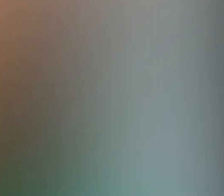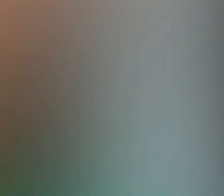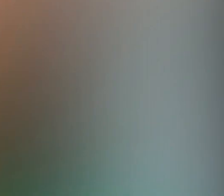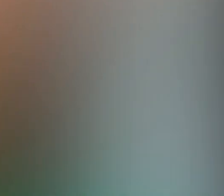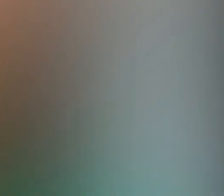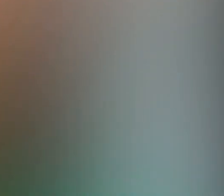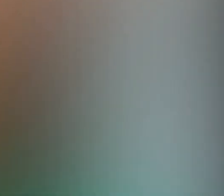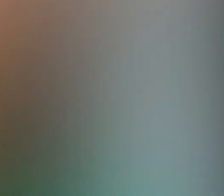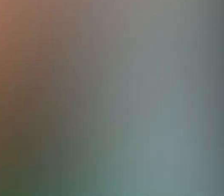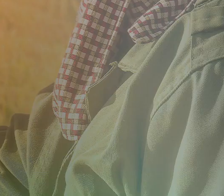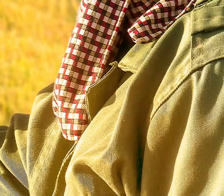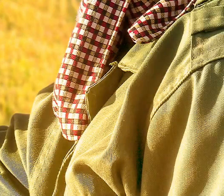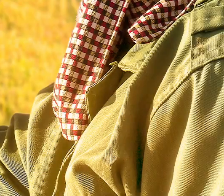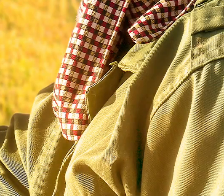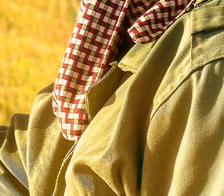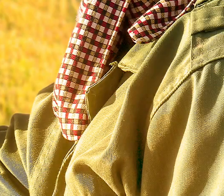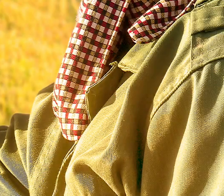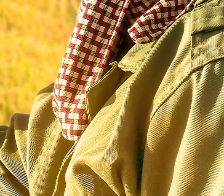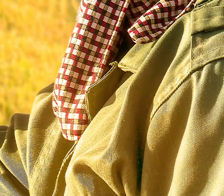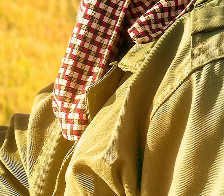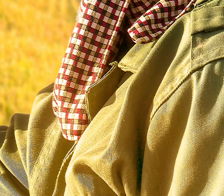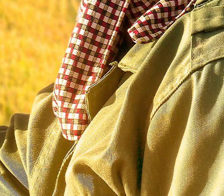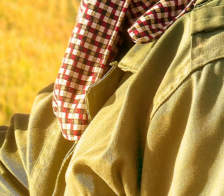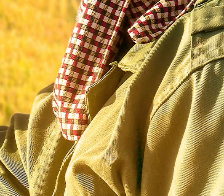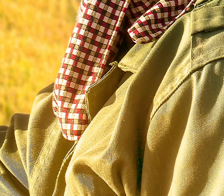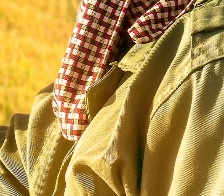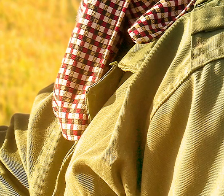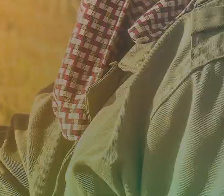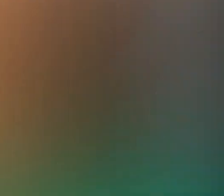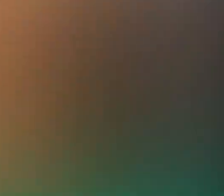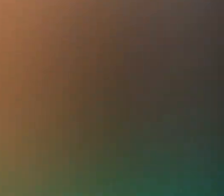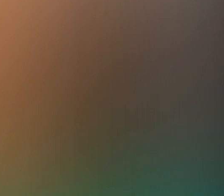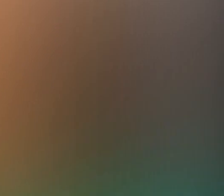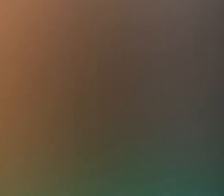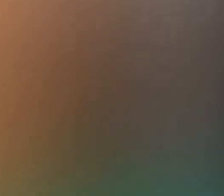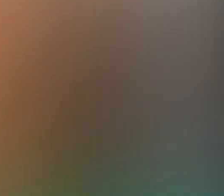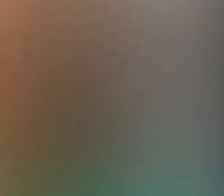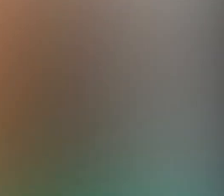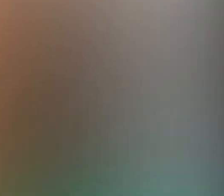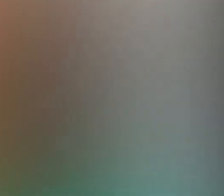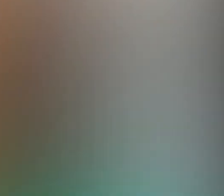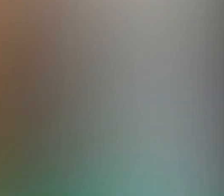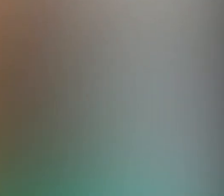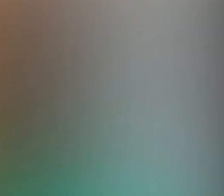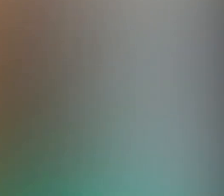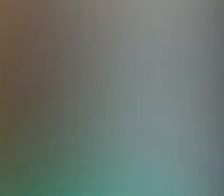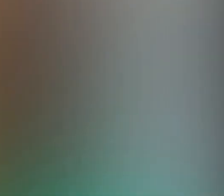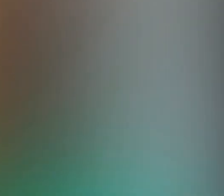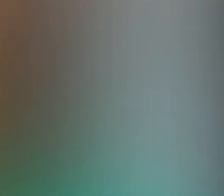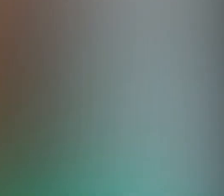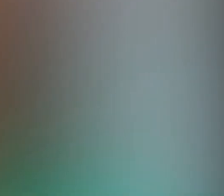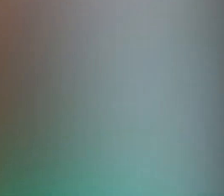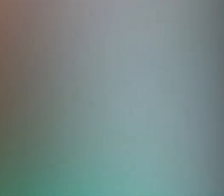Missões Mundiais é Viva o Poder de Transformar. Que poder é esse, irmão? É o poder de levar a